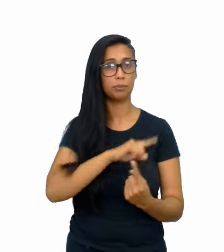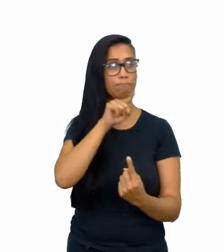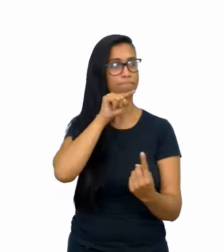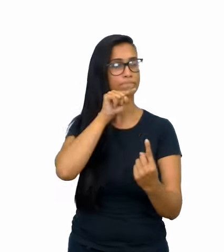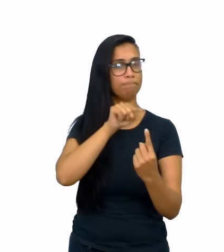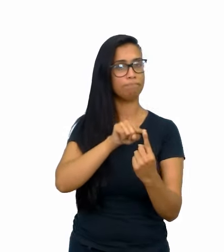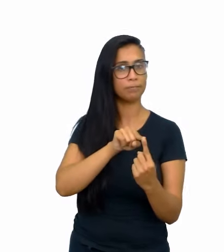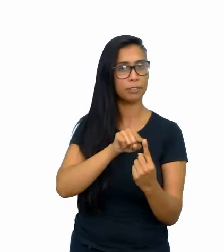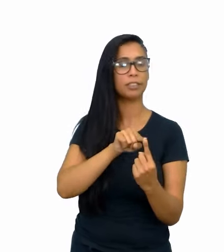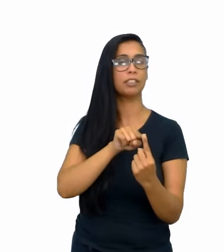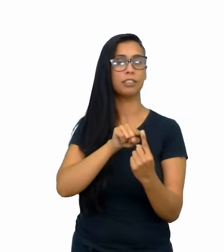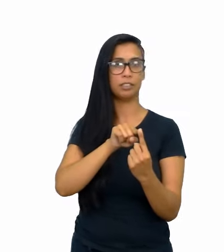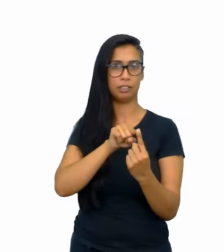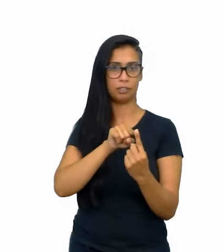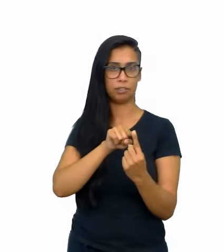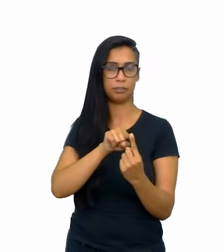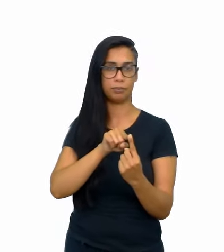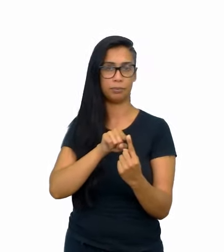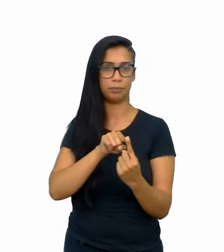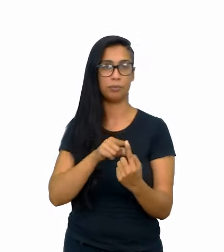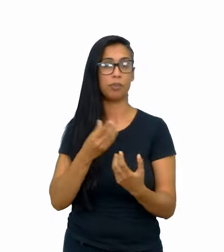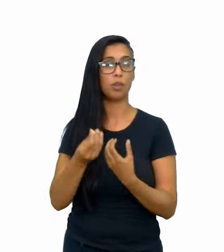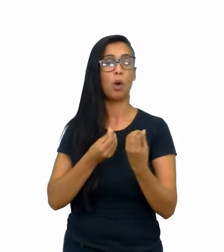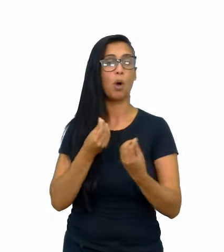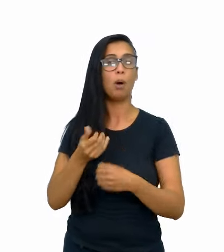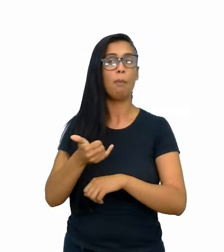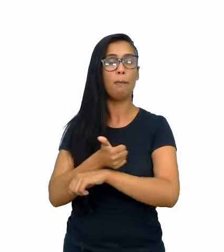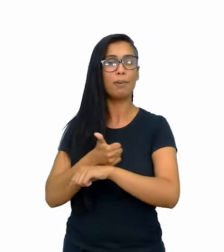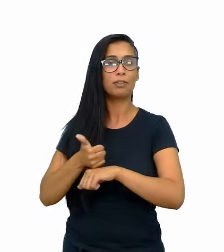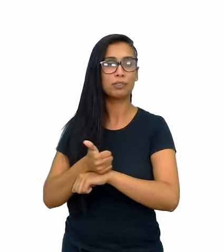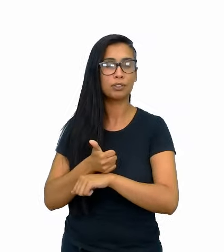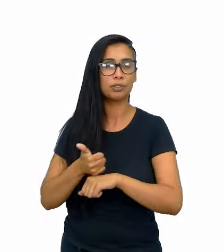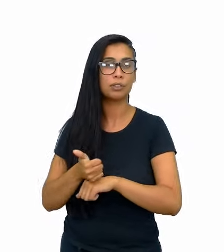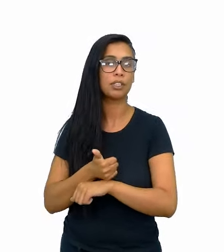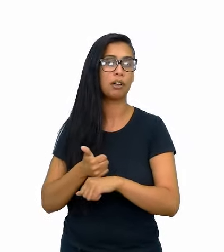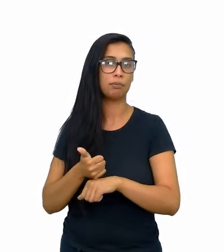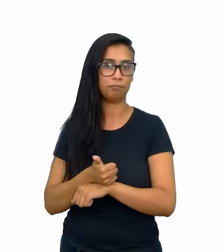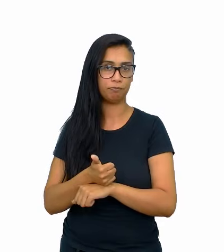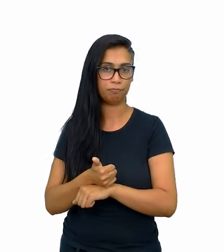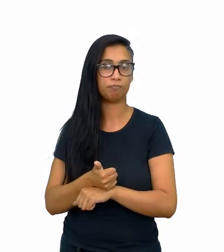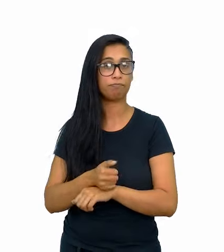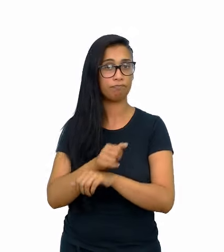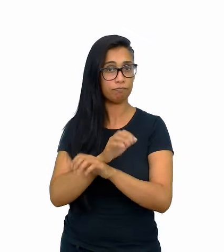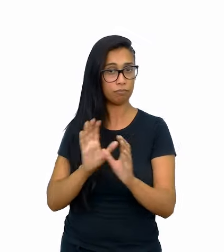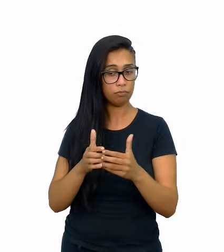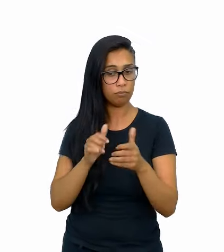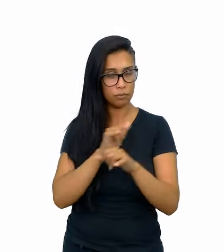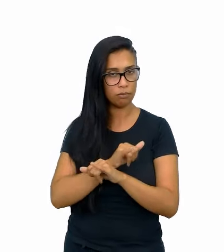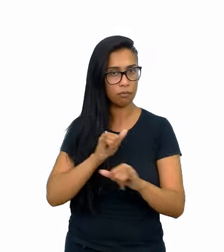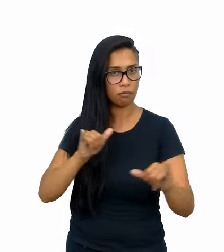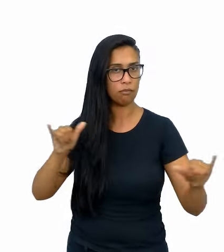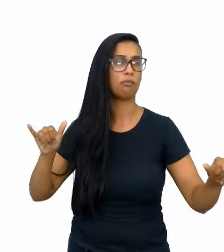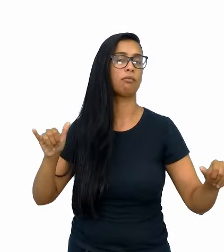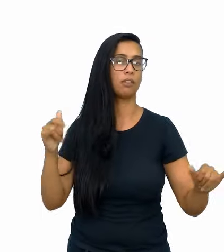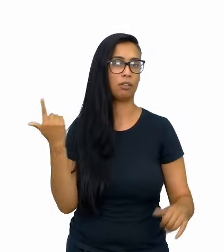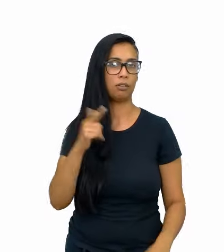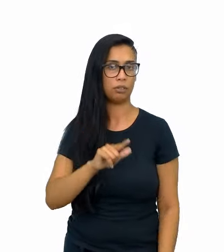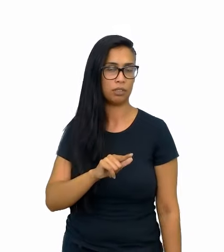se diferir da forma composicional dos relatórios de textos de divulgação científica e dos